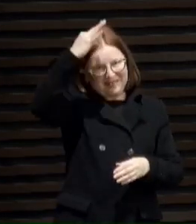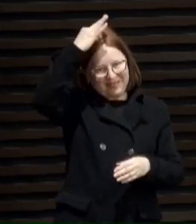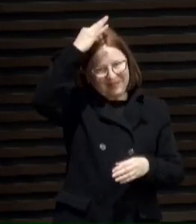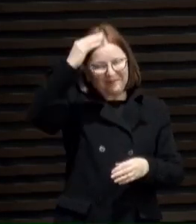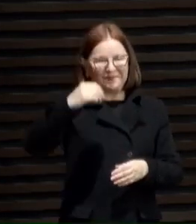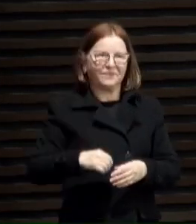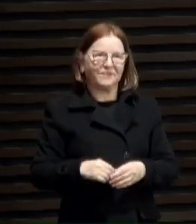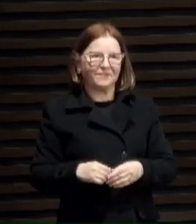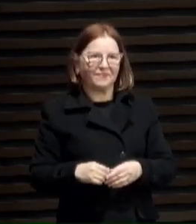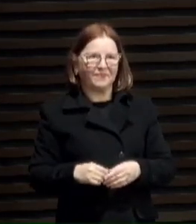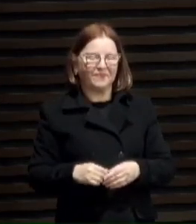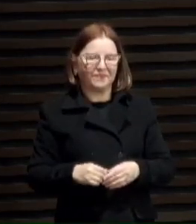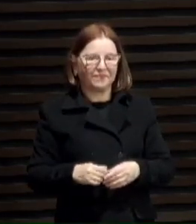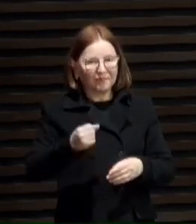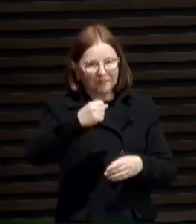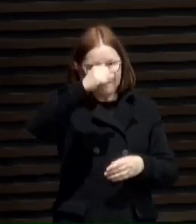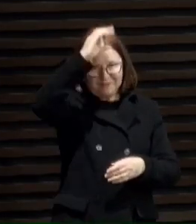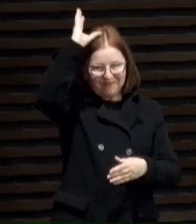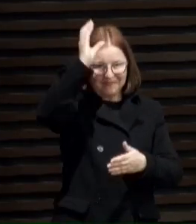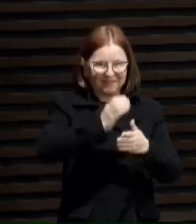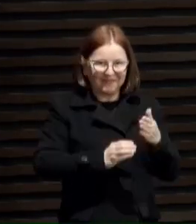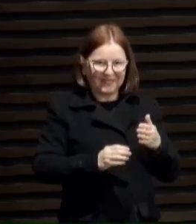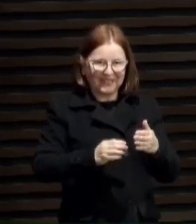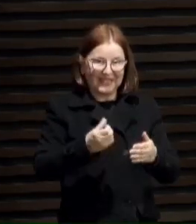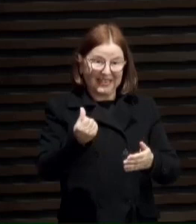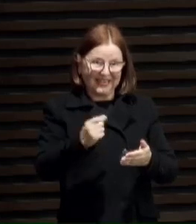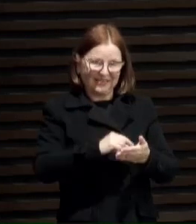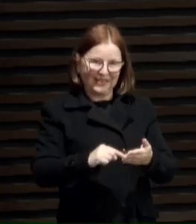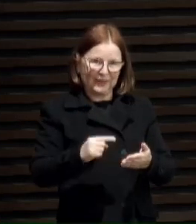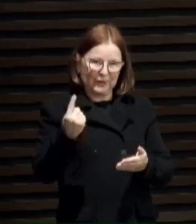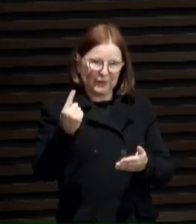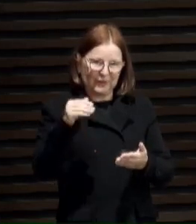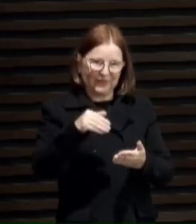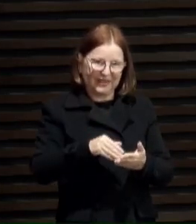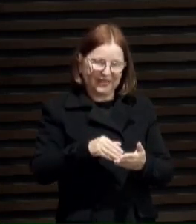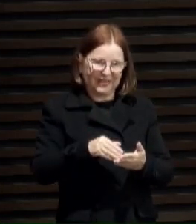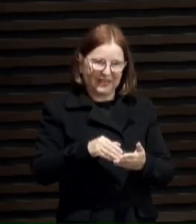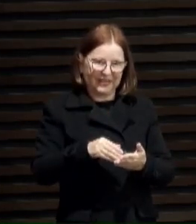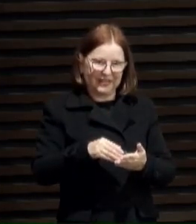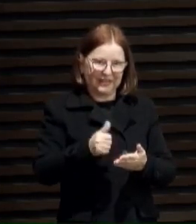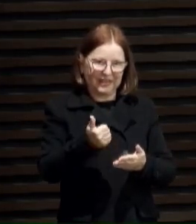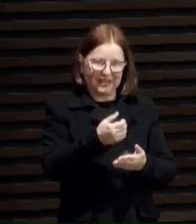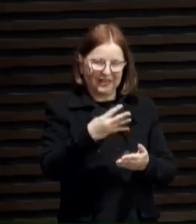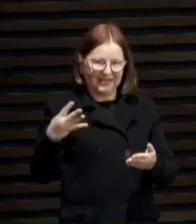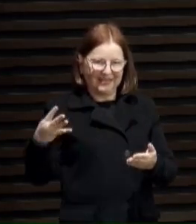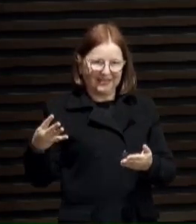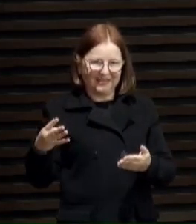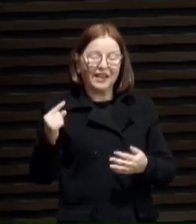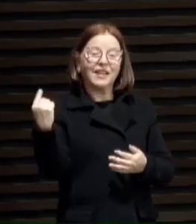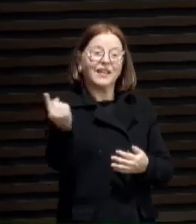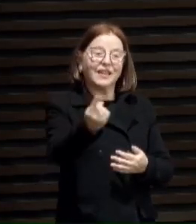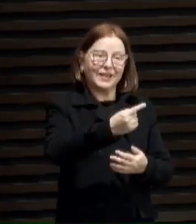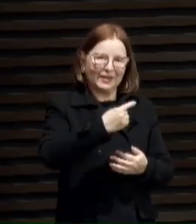texto de Romanos, capítulo 6, do verso 1 até o verso 14. E nós,